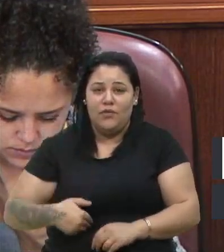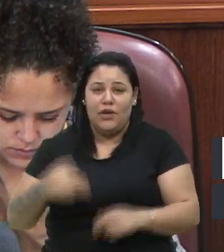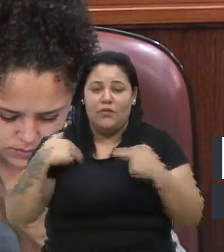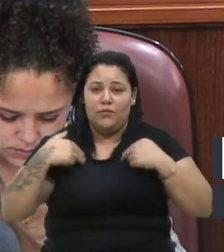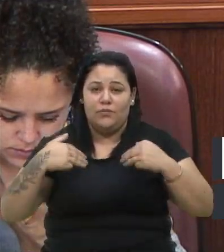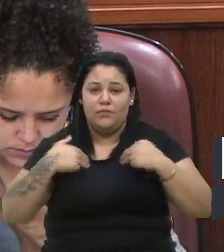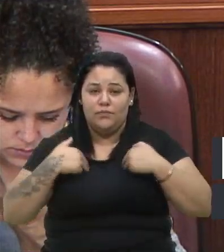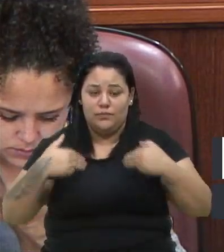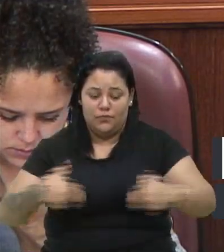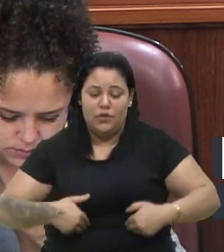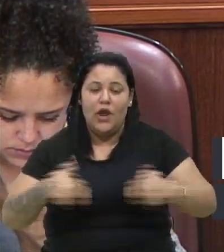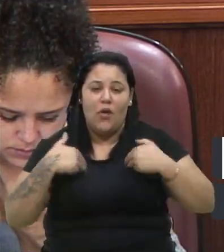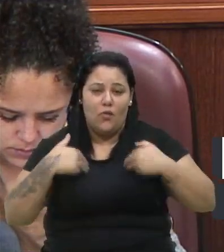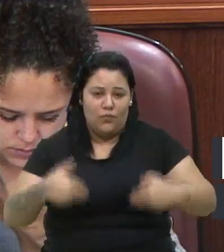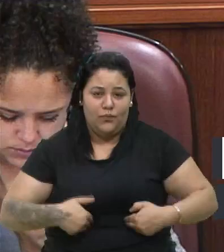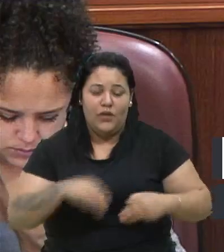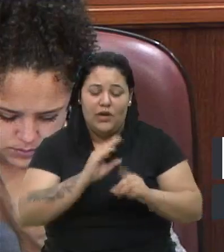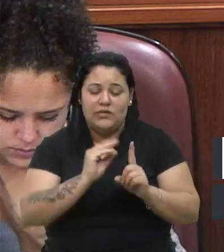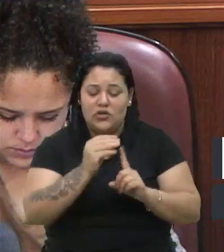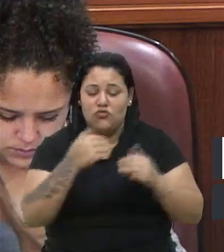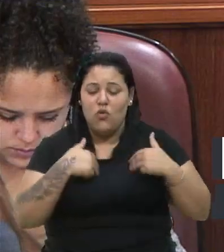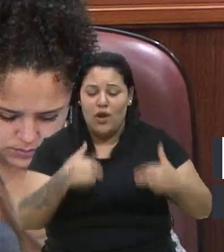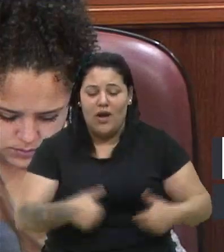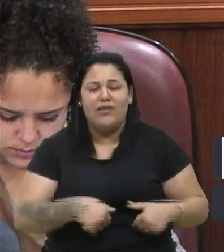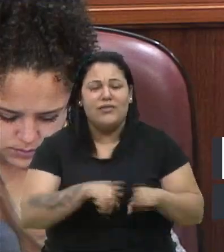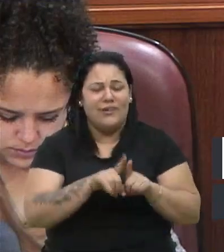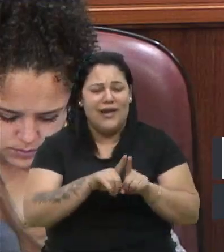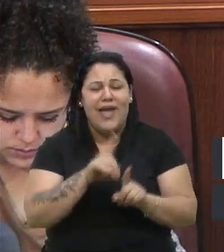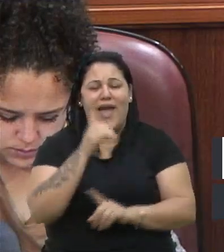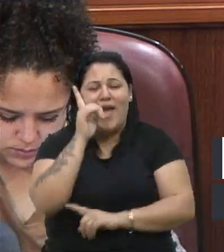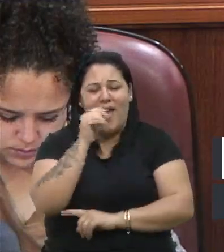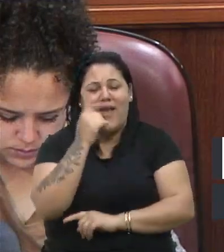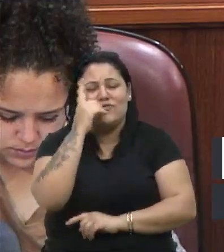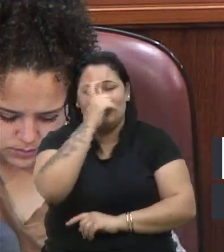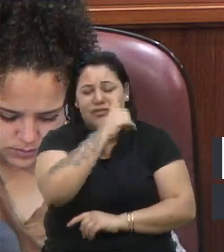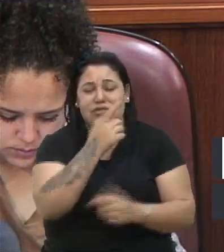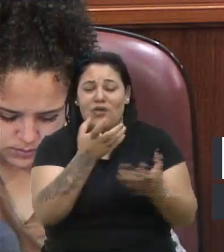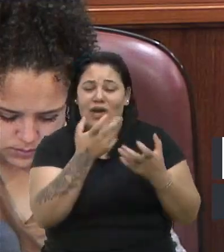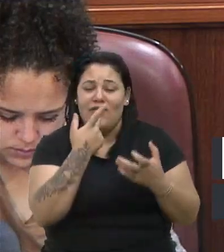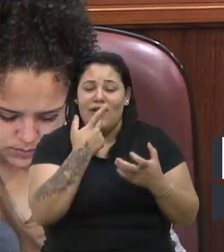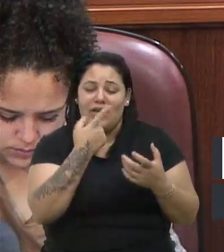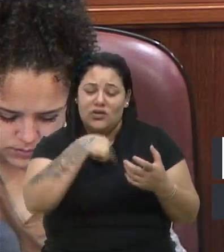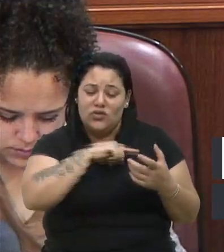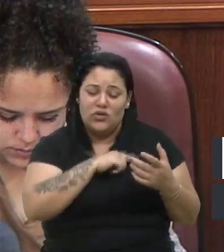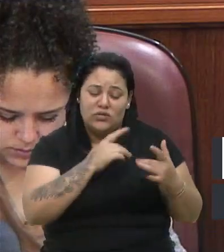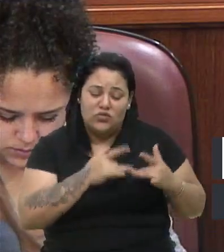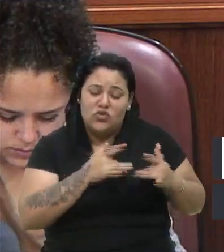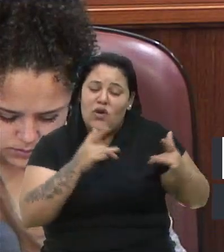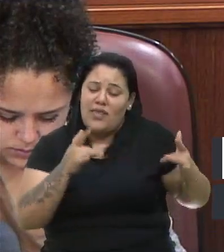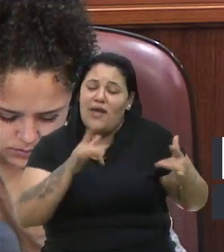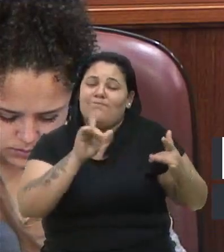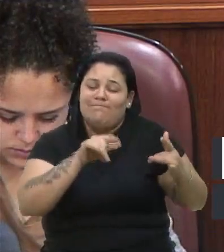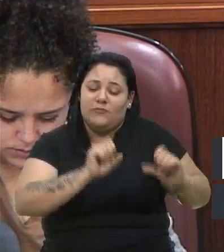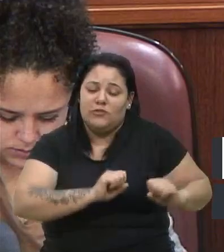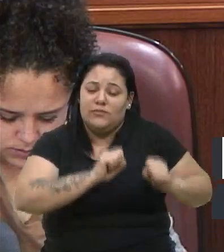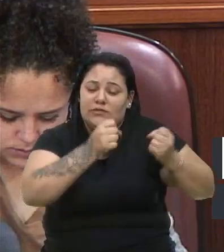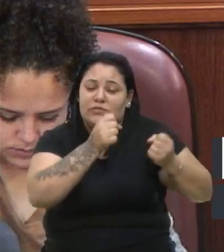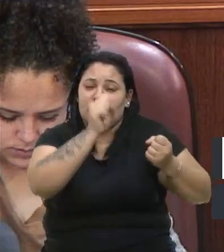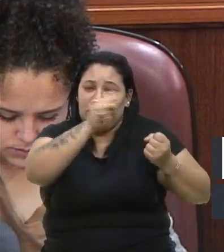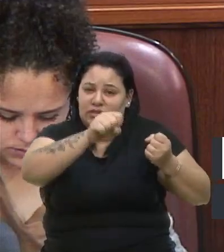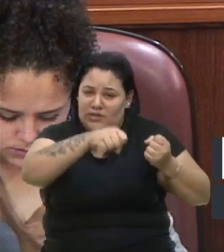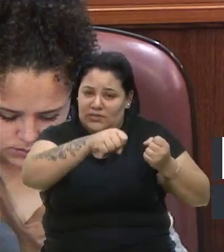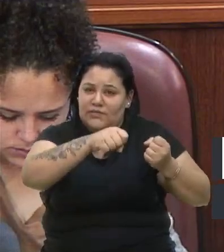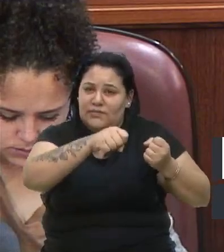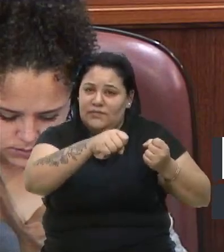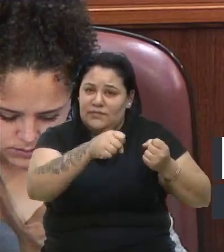tenentes passam. Então, eu quero dizer que nós somos solidários, defendemos, sim, a reposição, que é